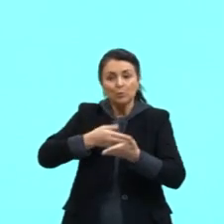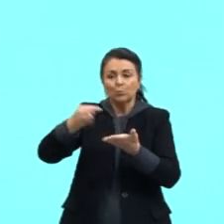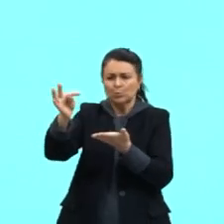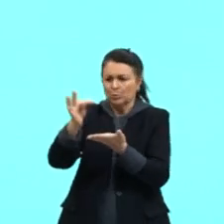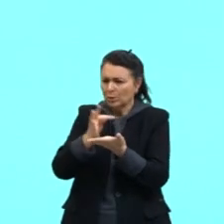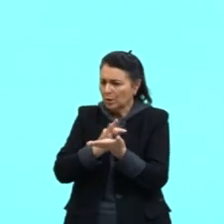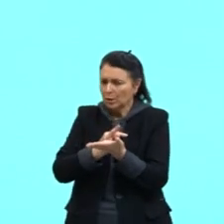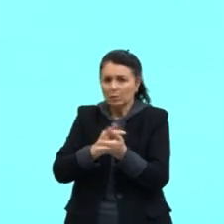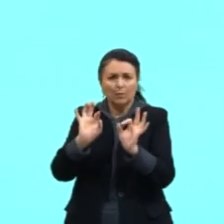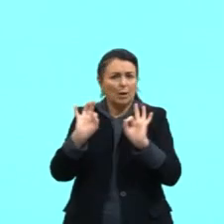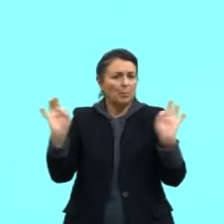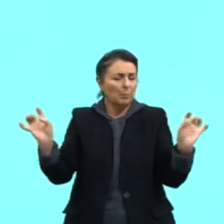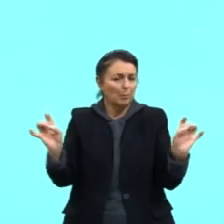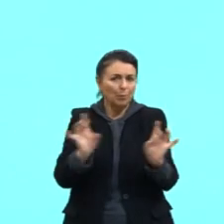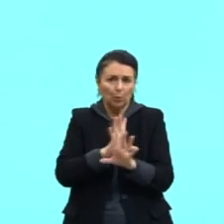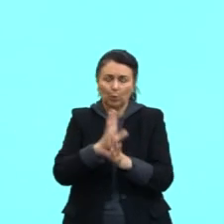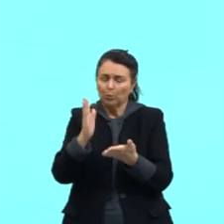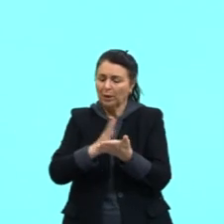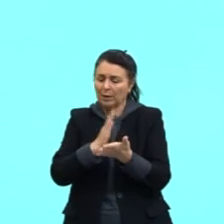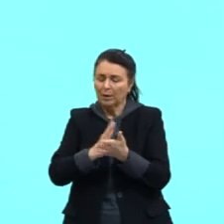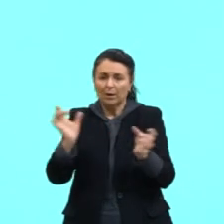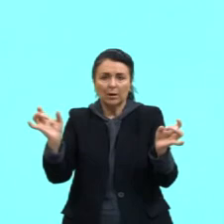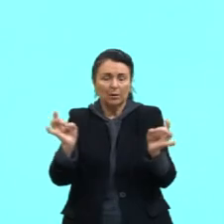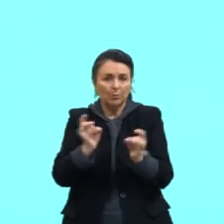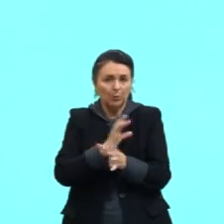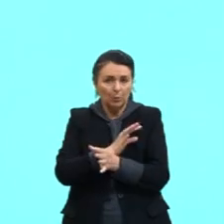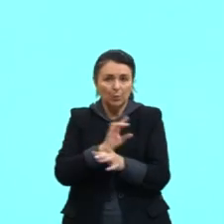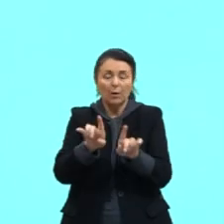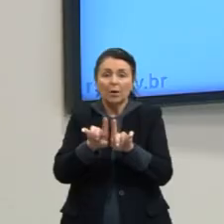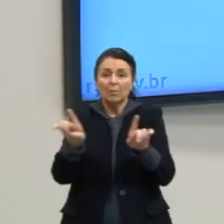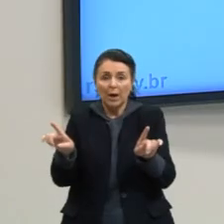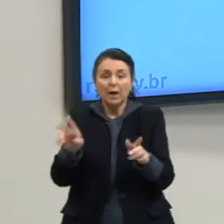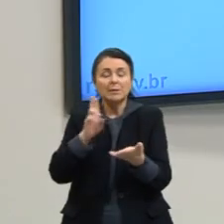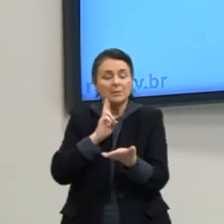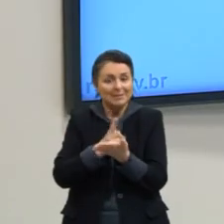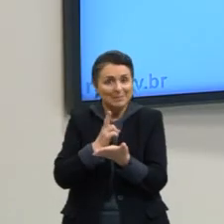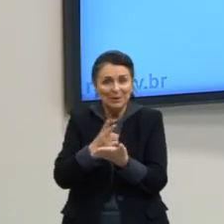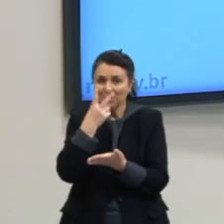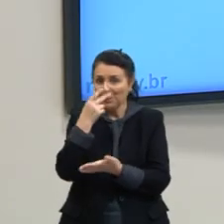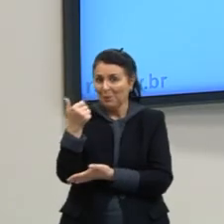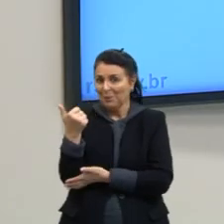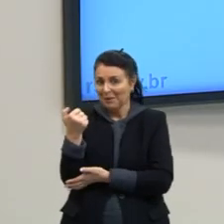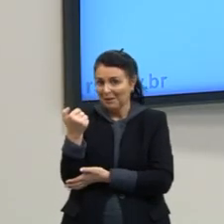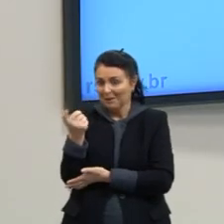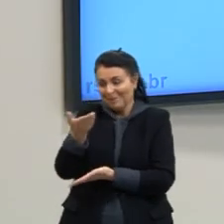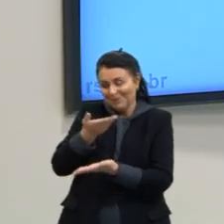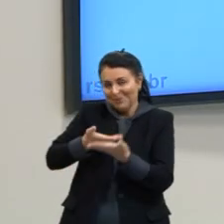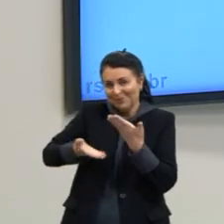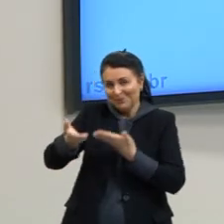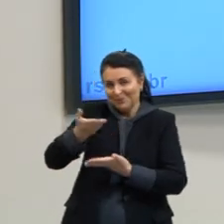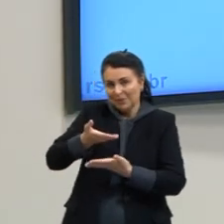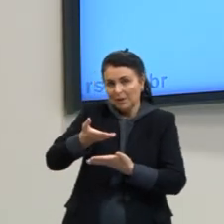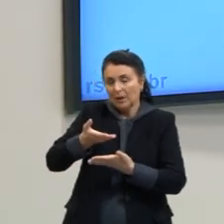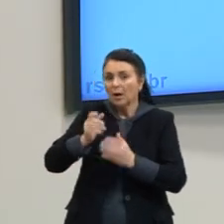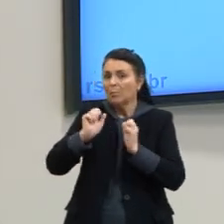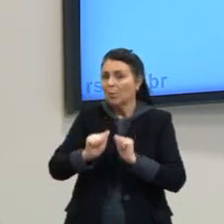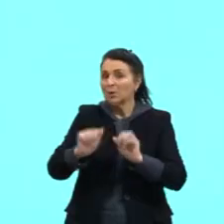colocaria aula no caderno porém a gente trabalharia sempre com a mesma caneta tá ela pode ocorrer de forma